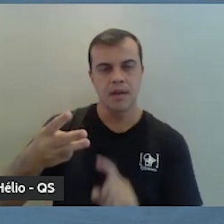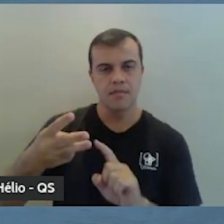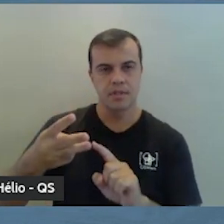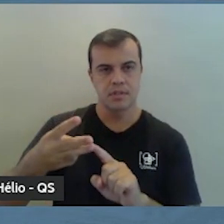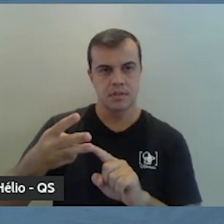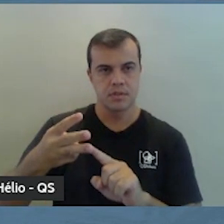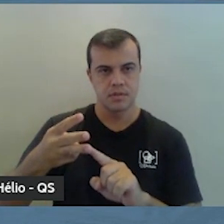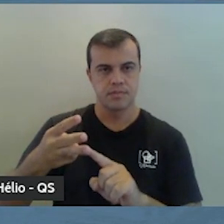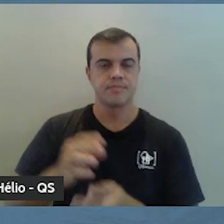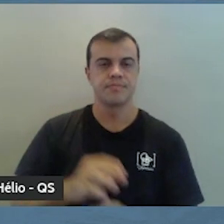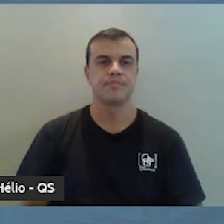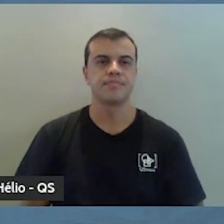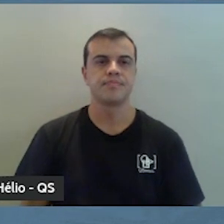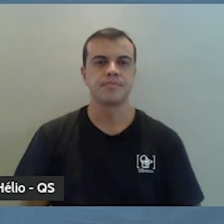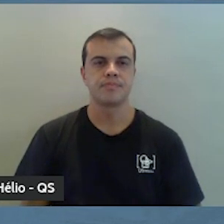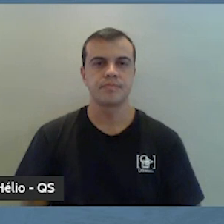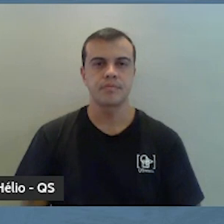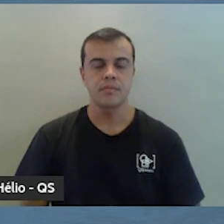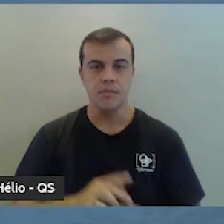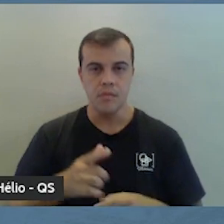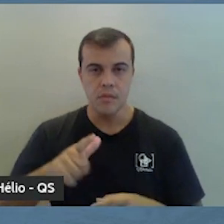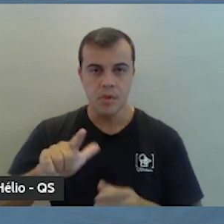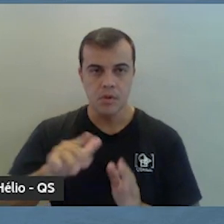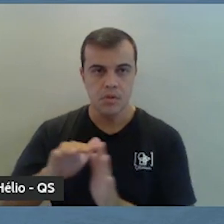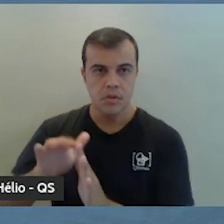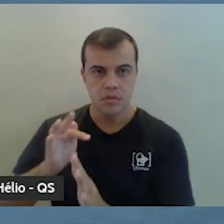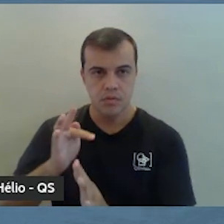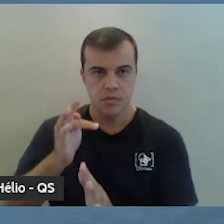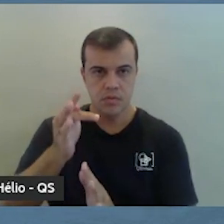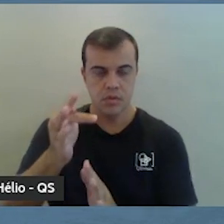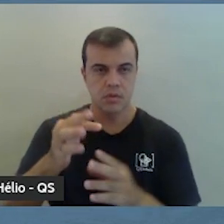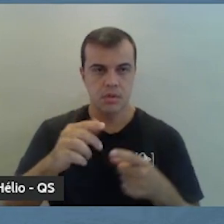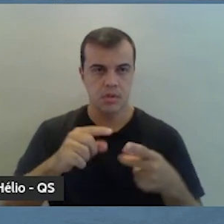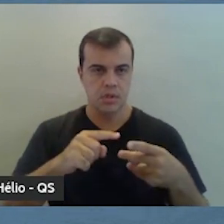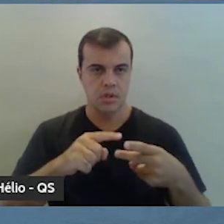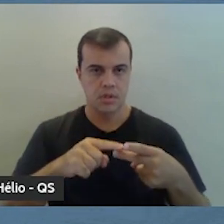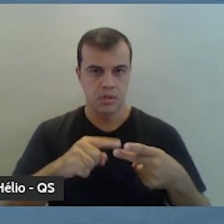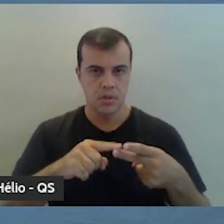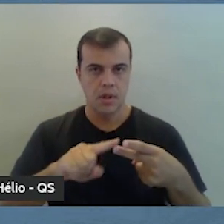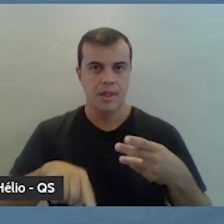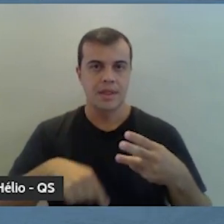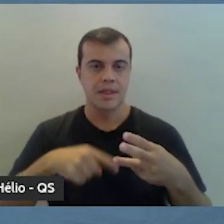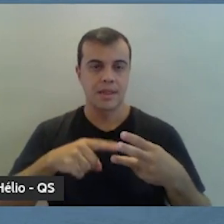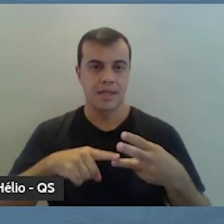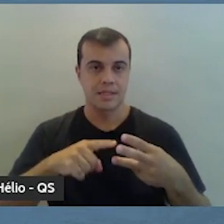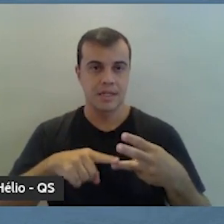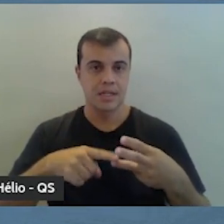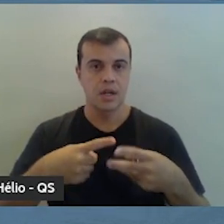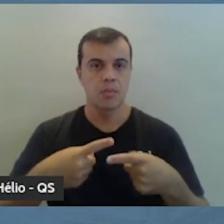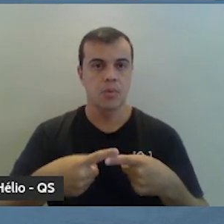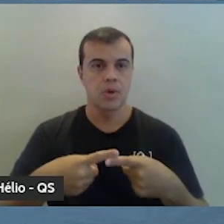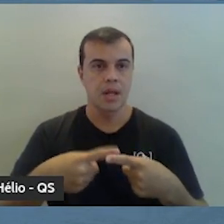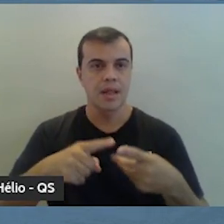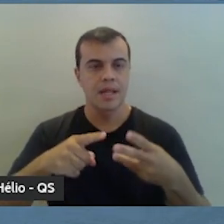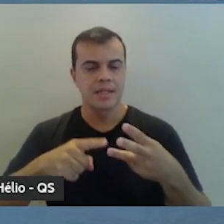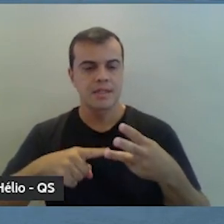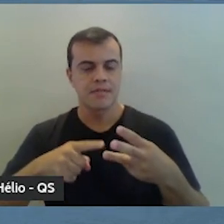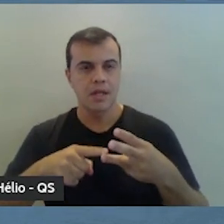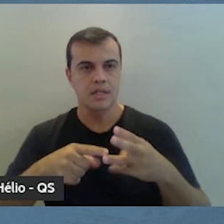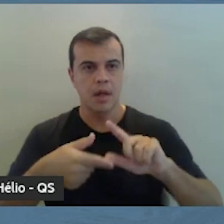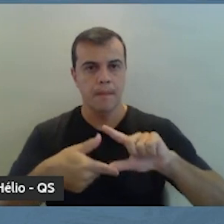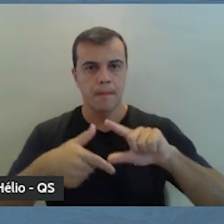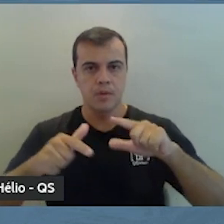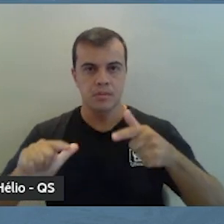modernismo. Mas eu não vou passar pela terceira fase do modernismo, por quê? Porque a terceira fase do modernismo